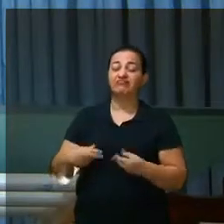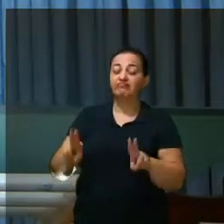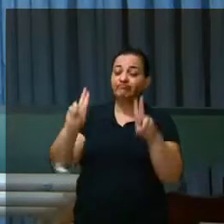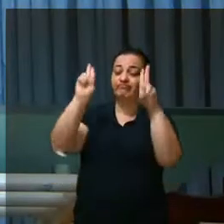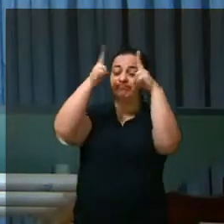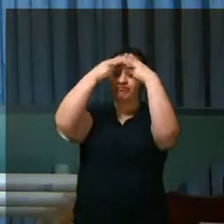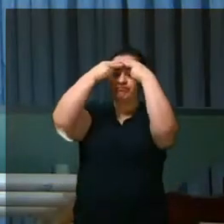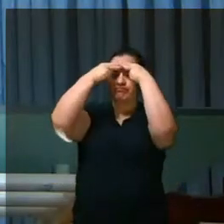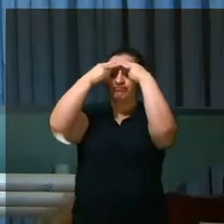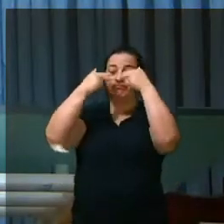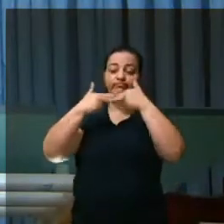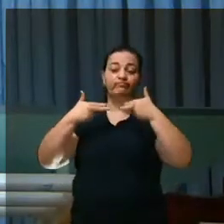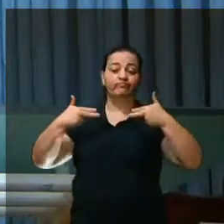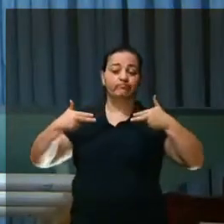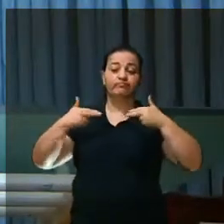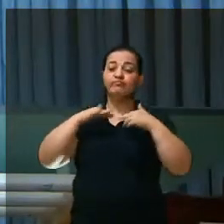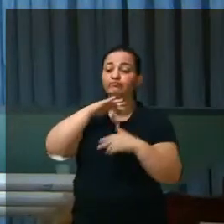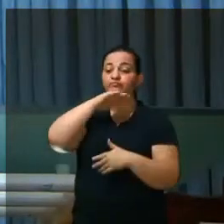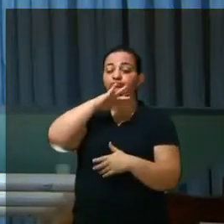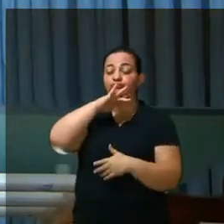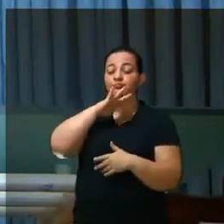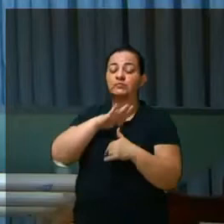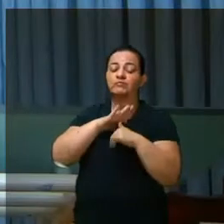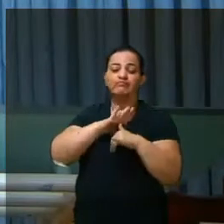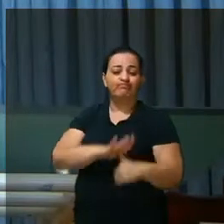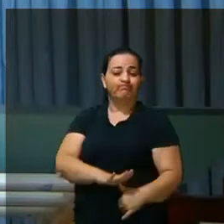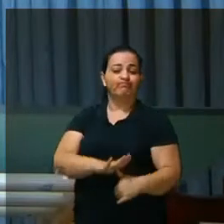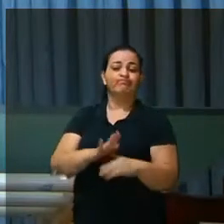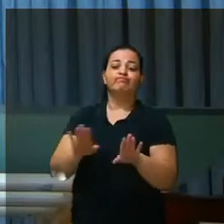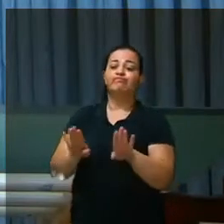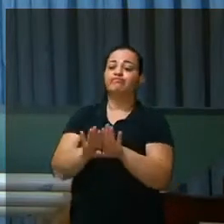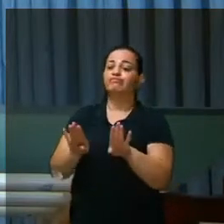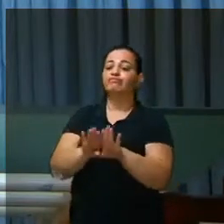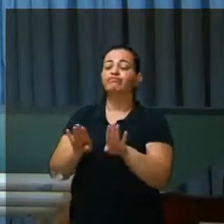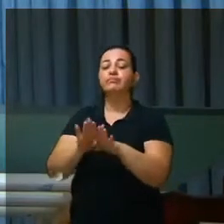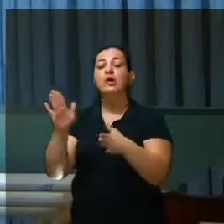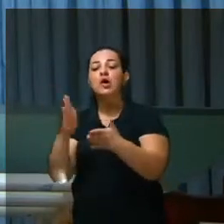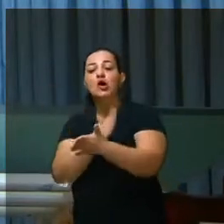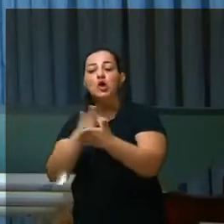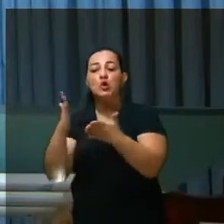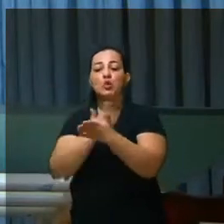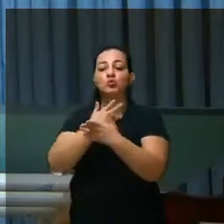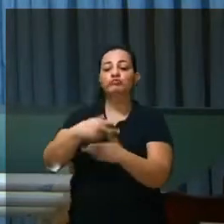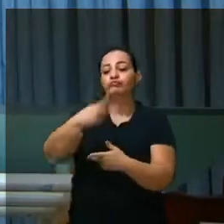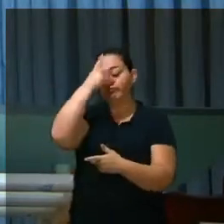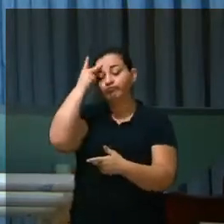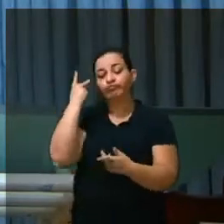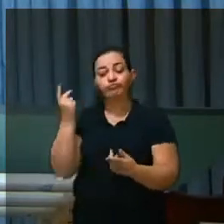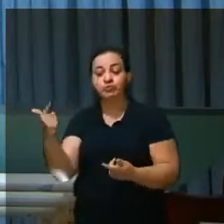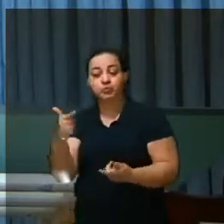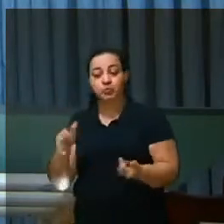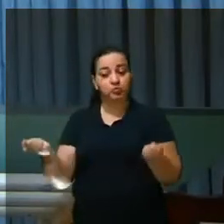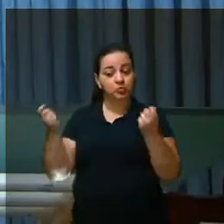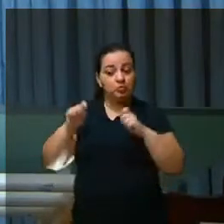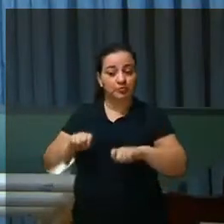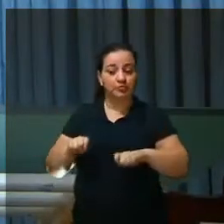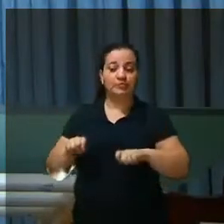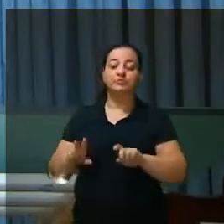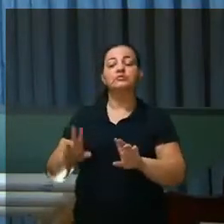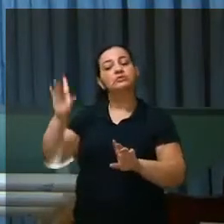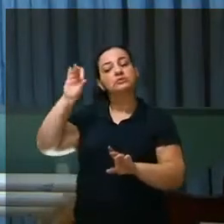complexo e inferioridade ou de alguém que não não é capaz